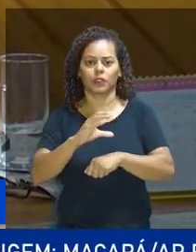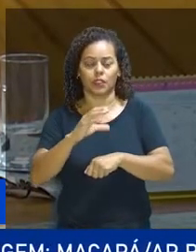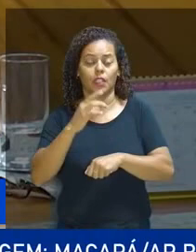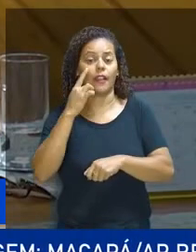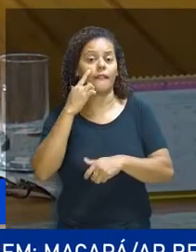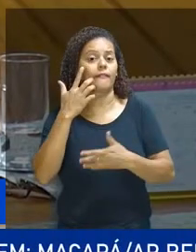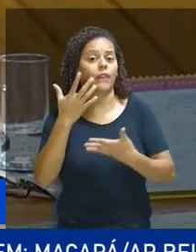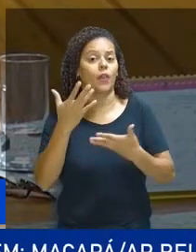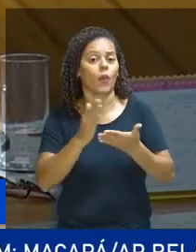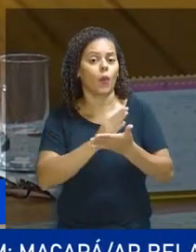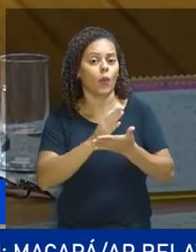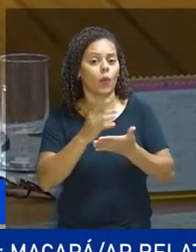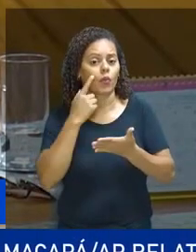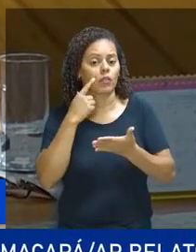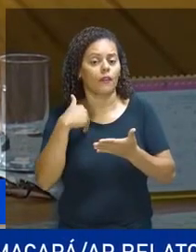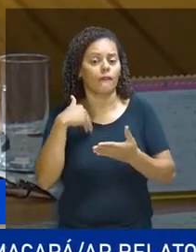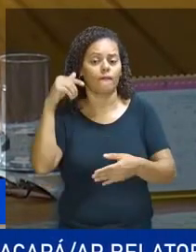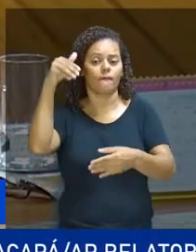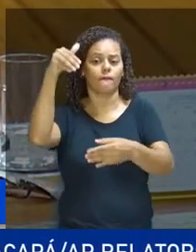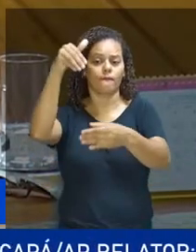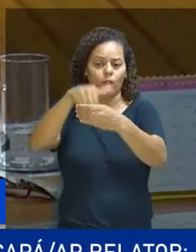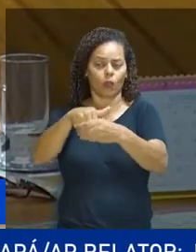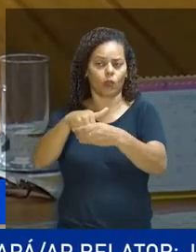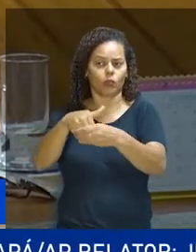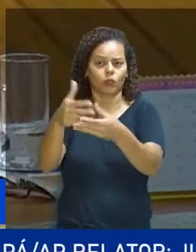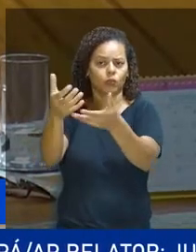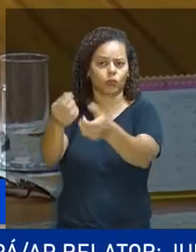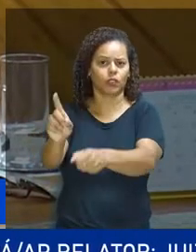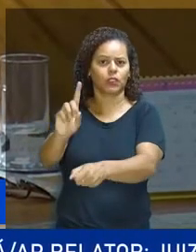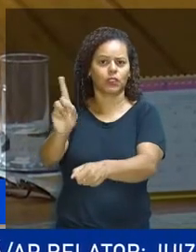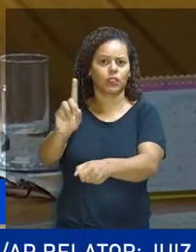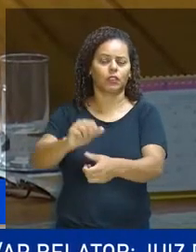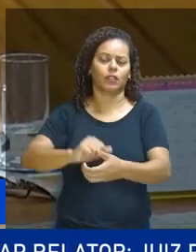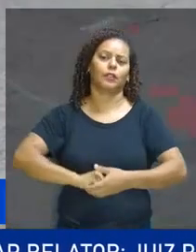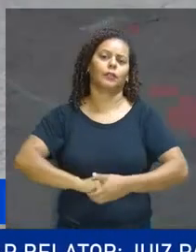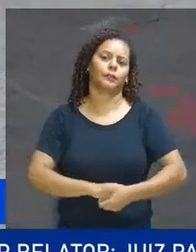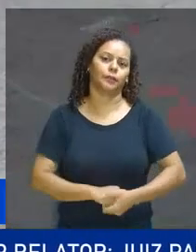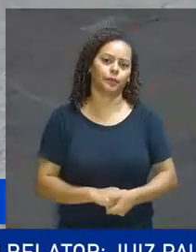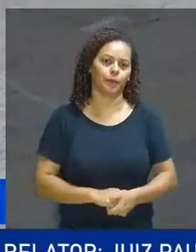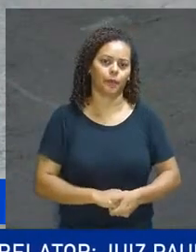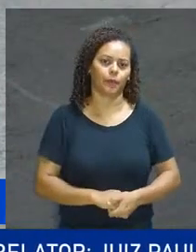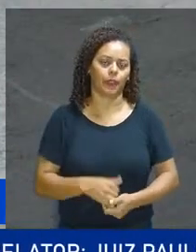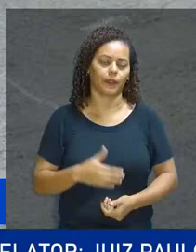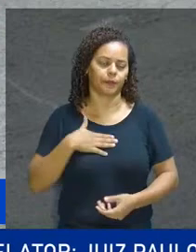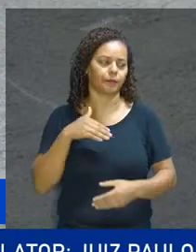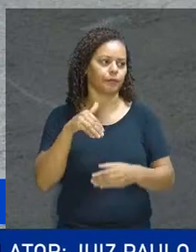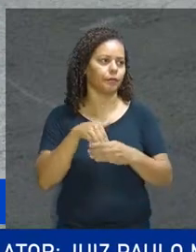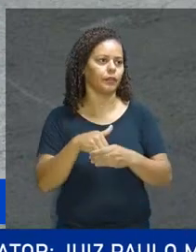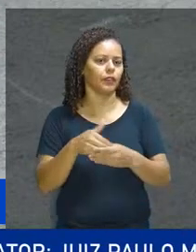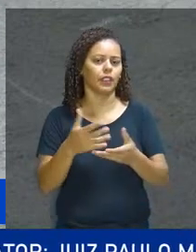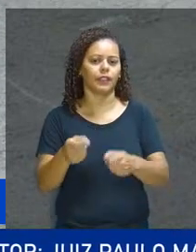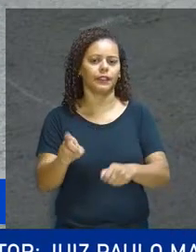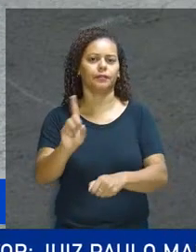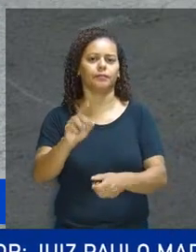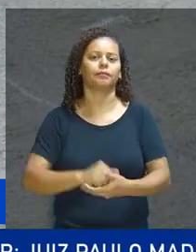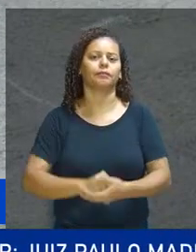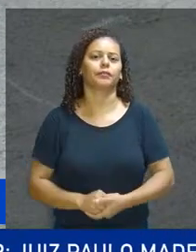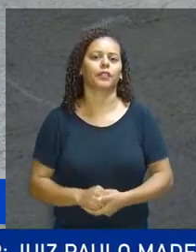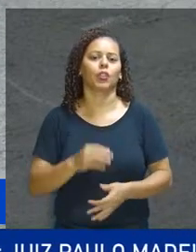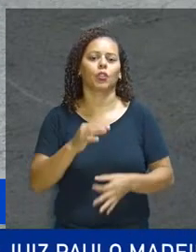estou votando no sentido de rejeitar os embargos. Esse é o meu voto. Isa Paola